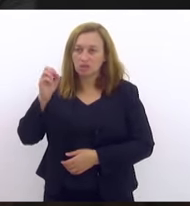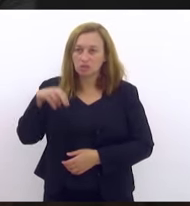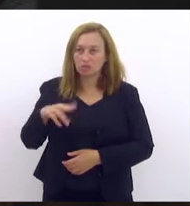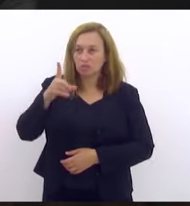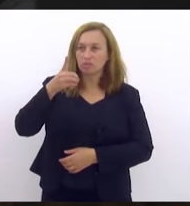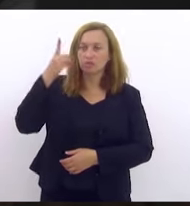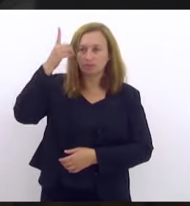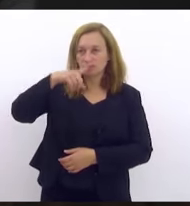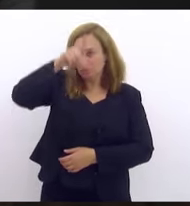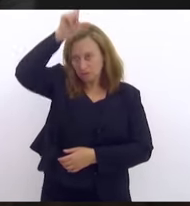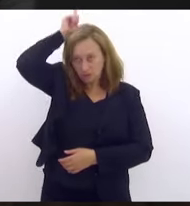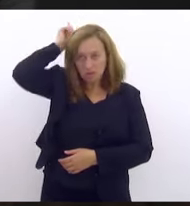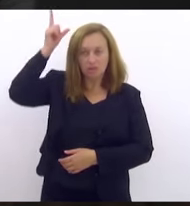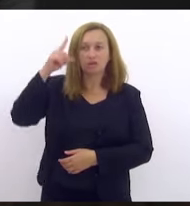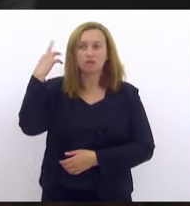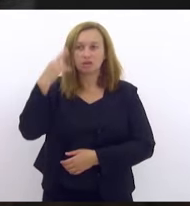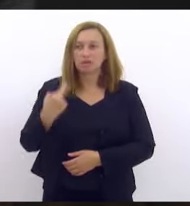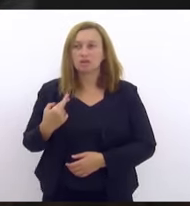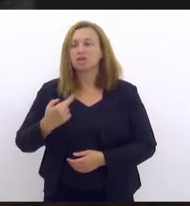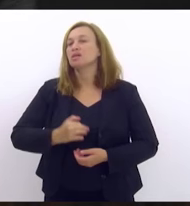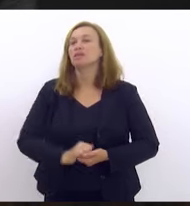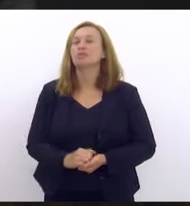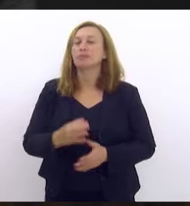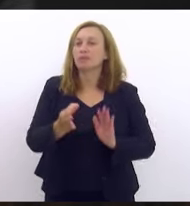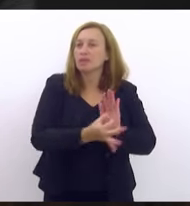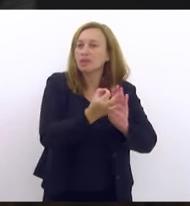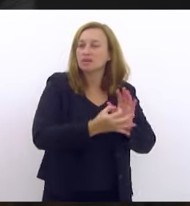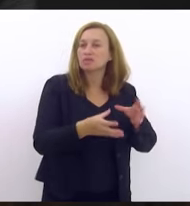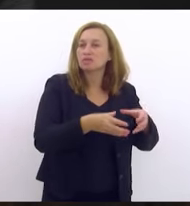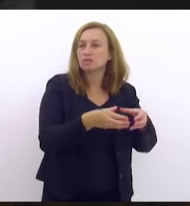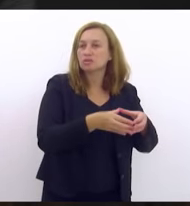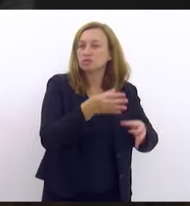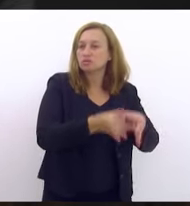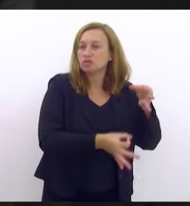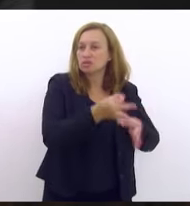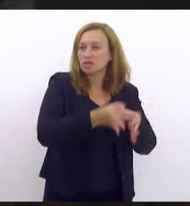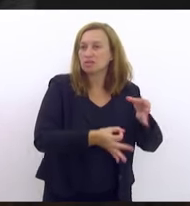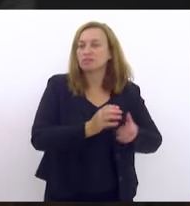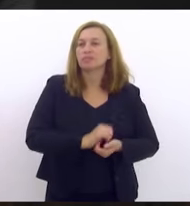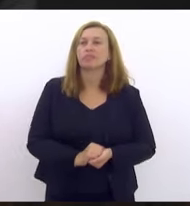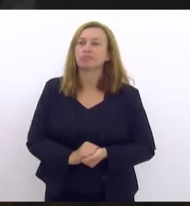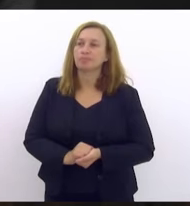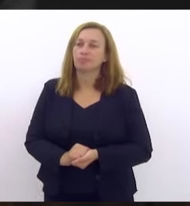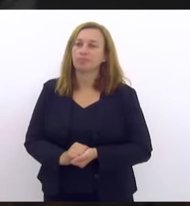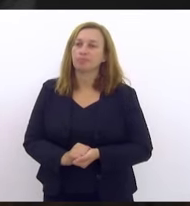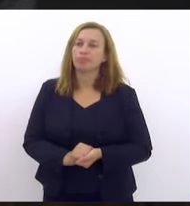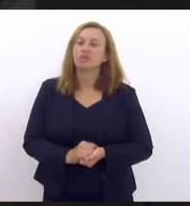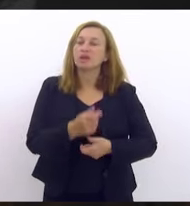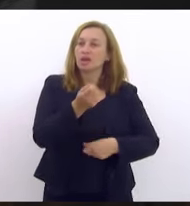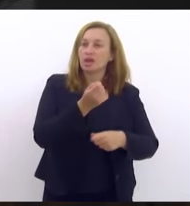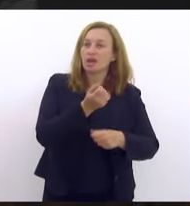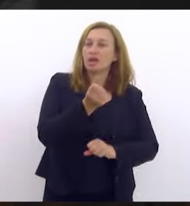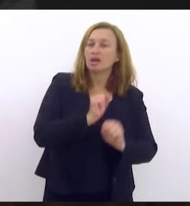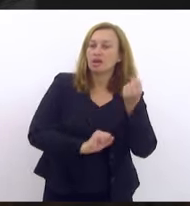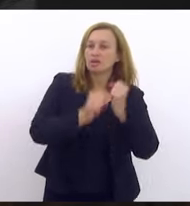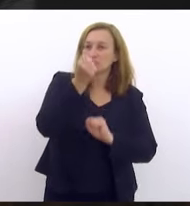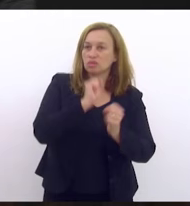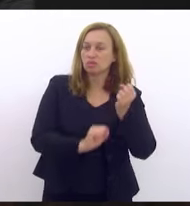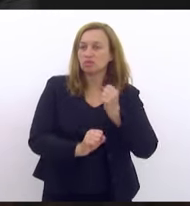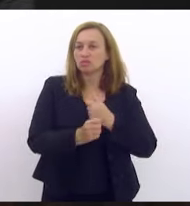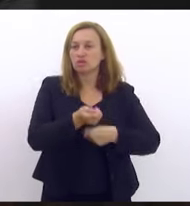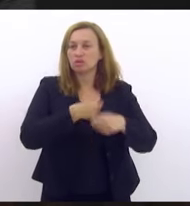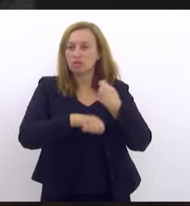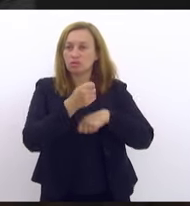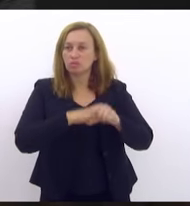Renata Souza. Pendendo de pareceres das comissões Constituição e Justiça, de Economia, Indústria e Comércio,